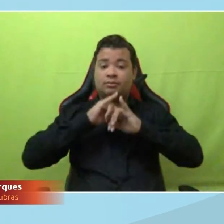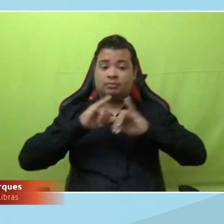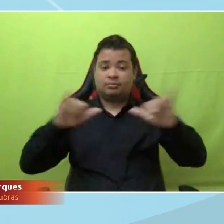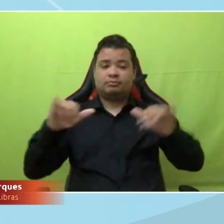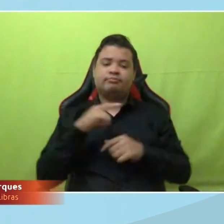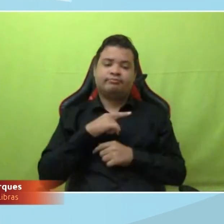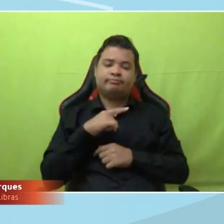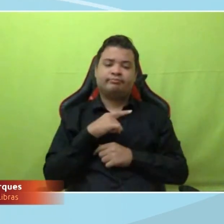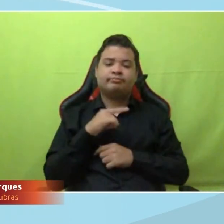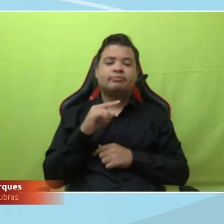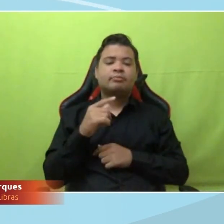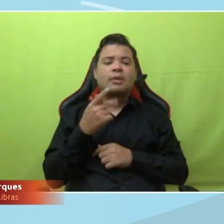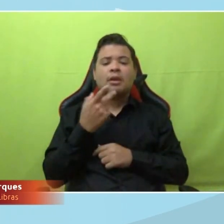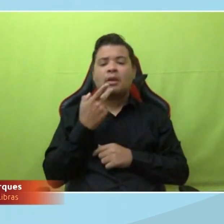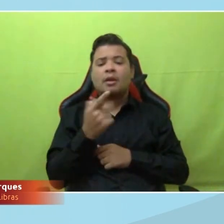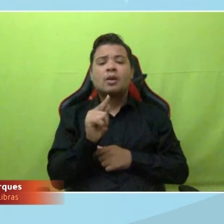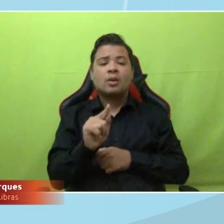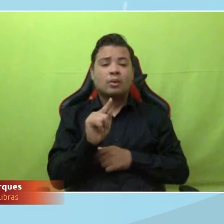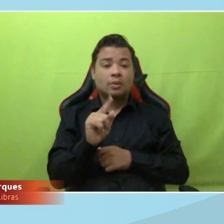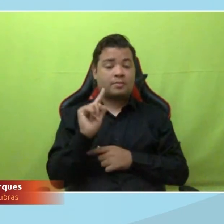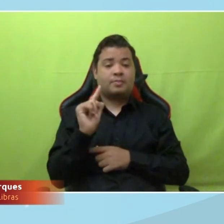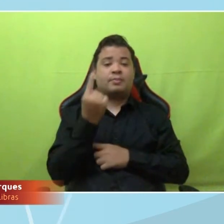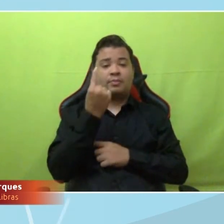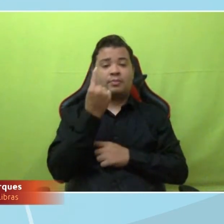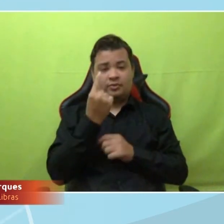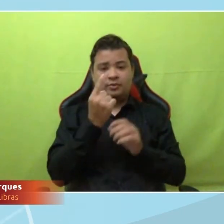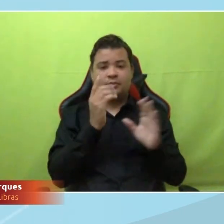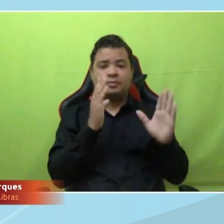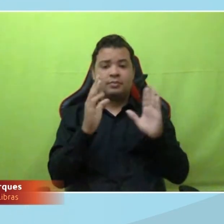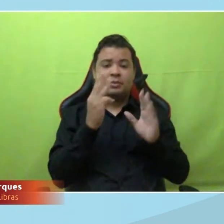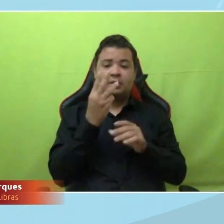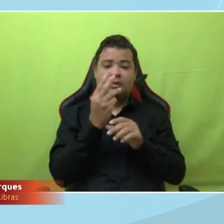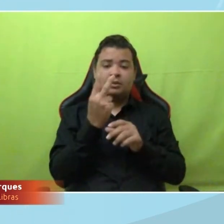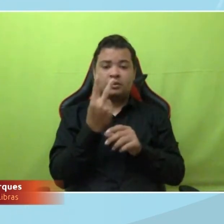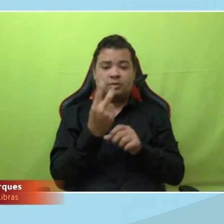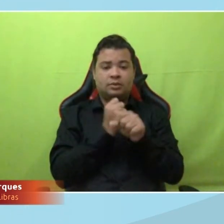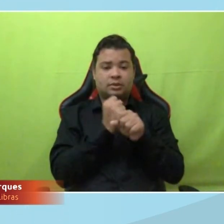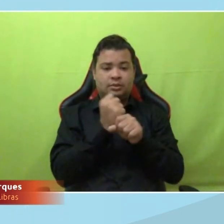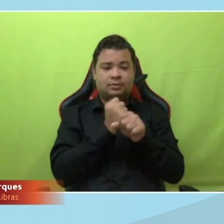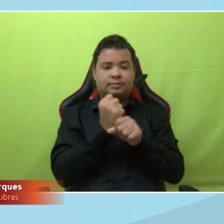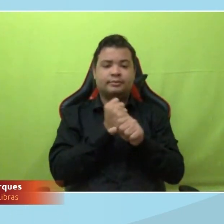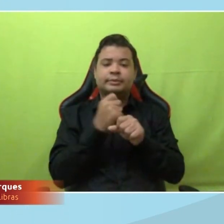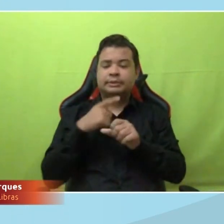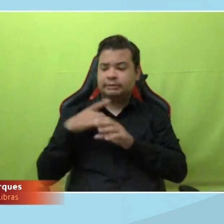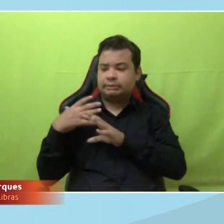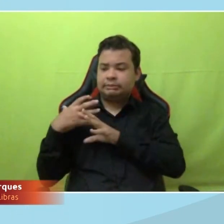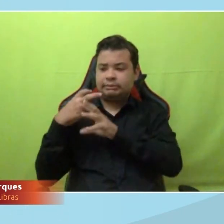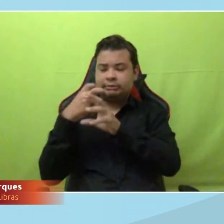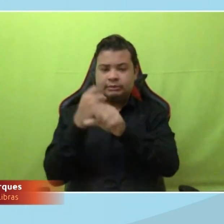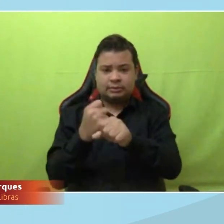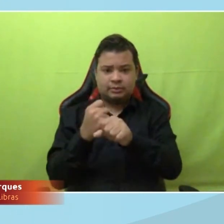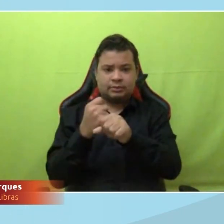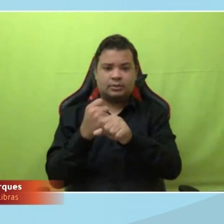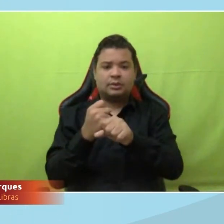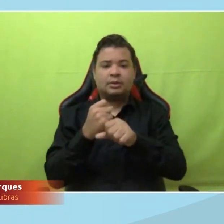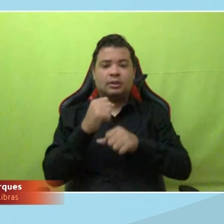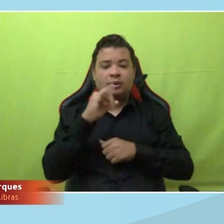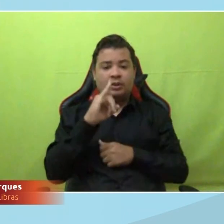primeira vez, nos 32 anos em que é calculado, o índice de desenvolvimento humano